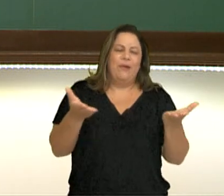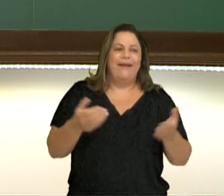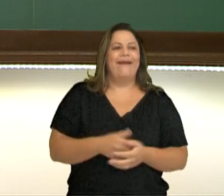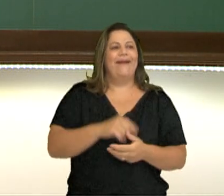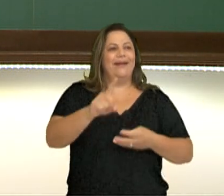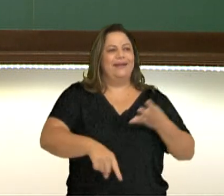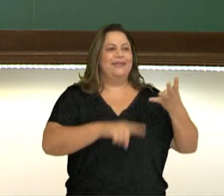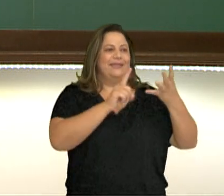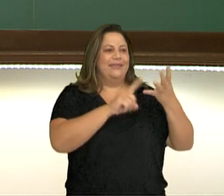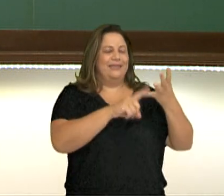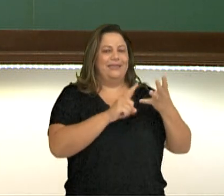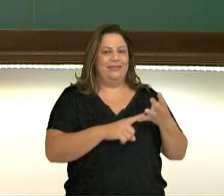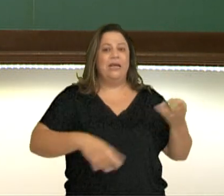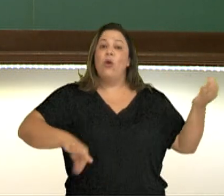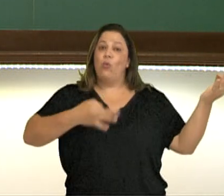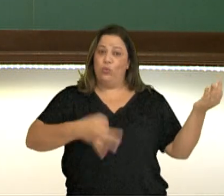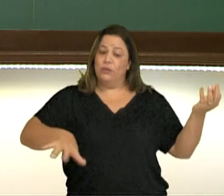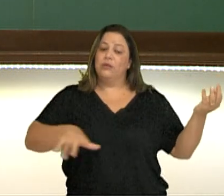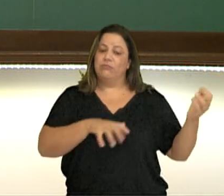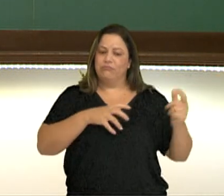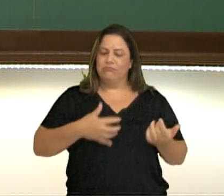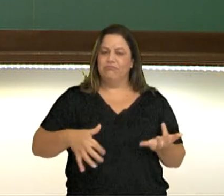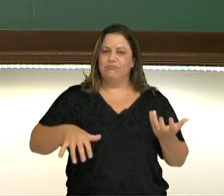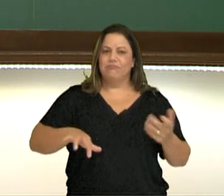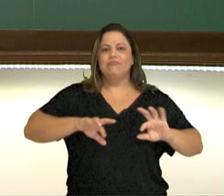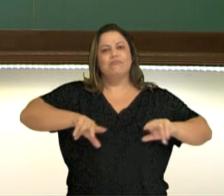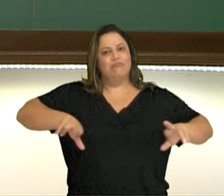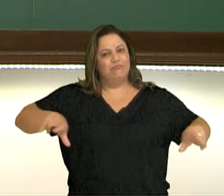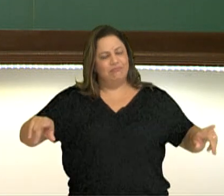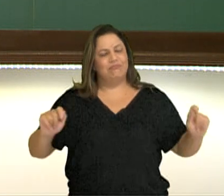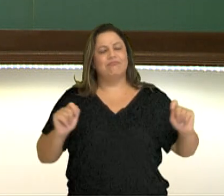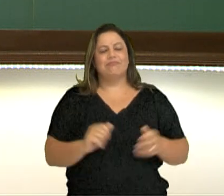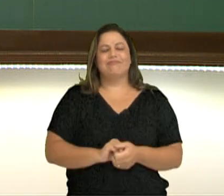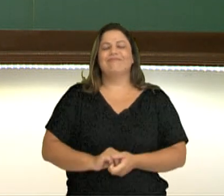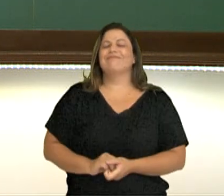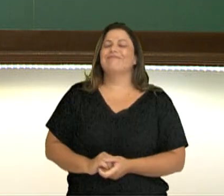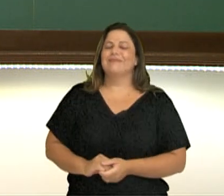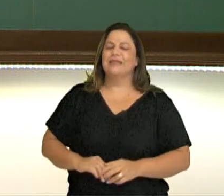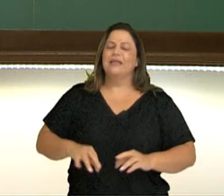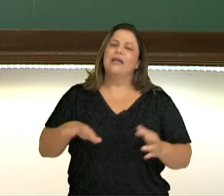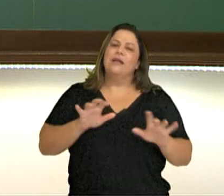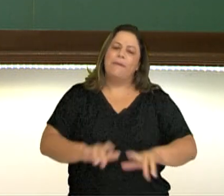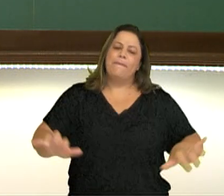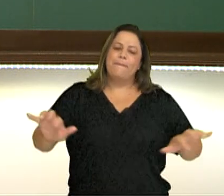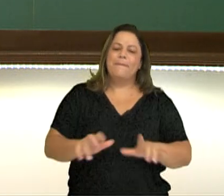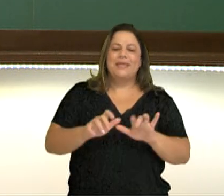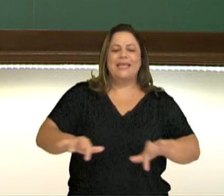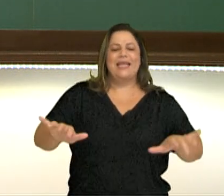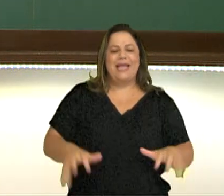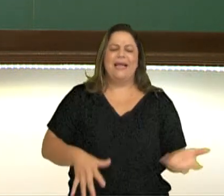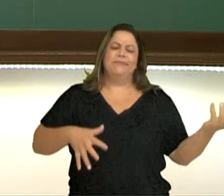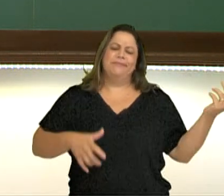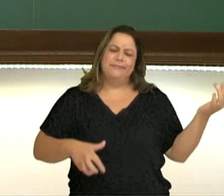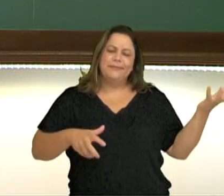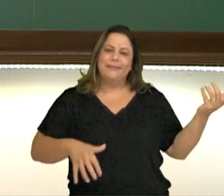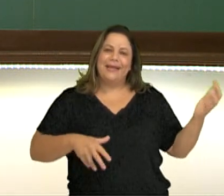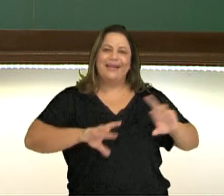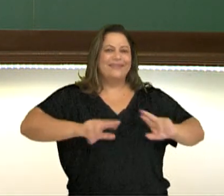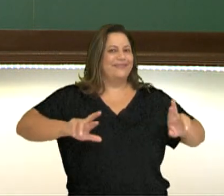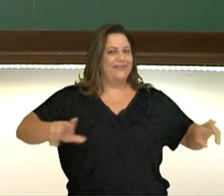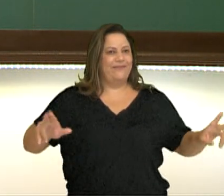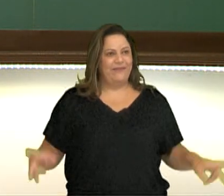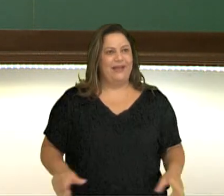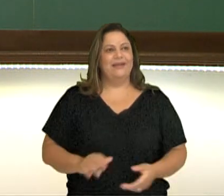e o instrumentista, que é aquele que executa o instrumento musical, o que toca o piano, o que toca o baixo, o contrabaixo, tá bom,